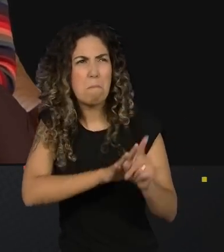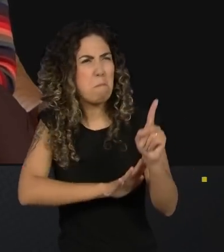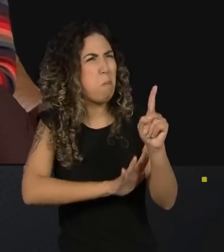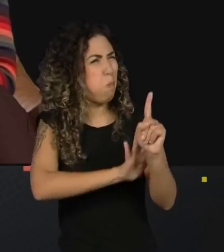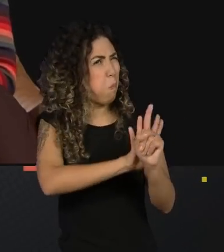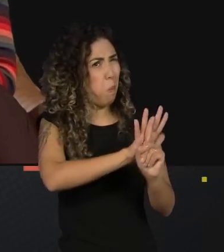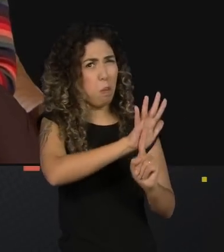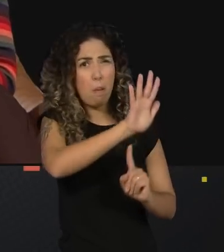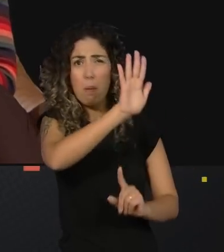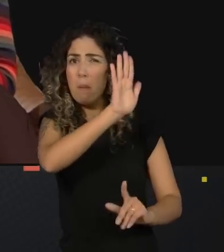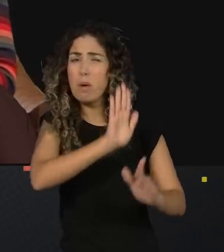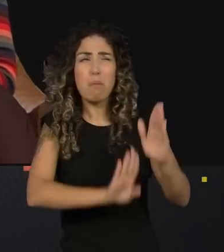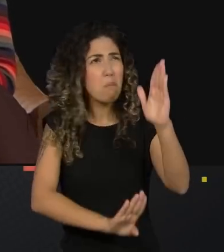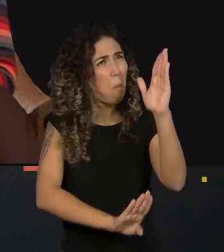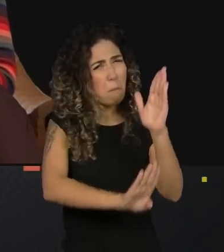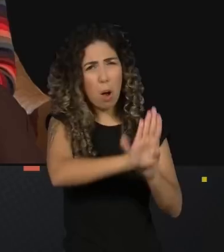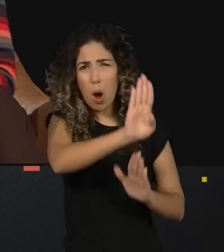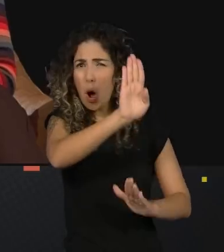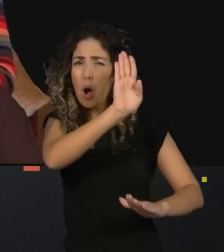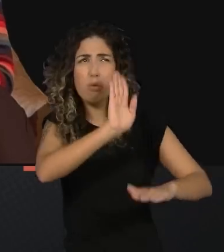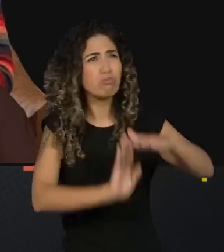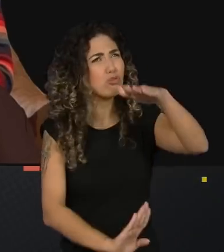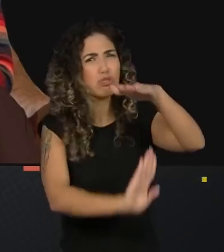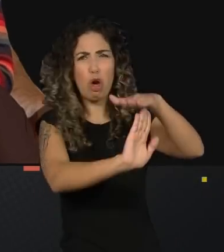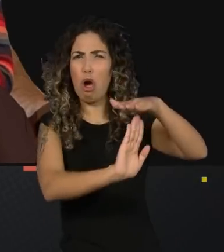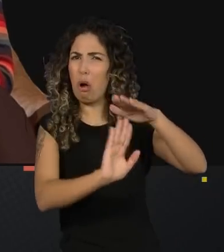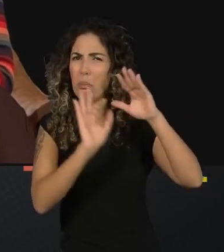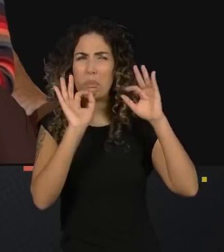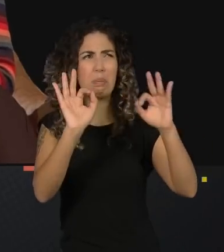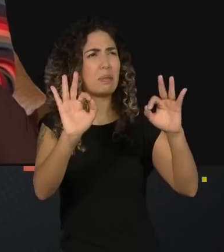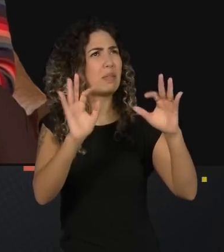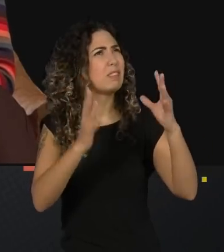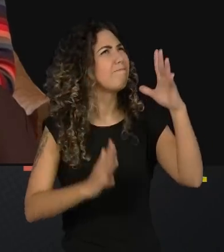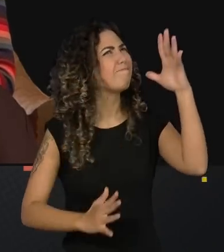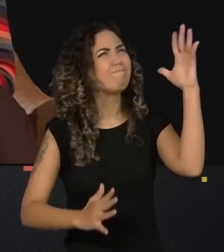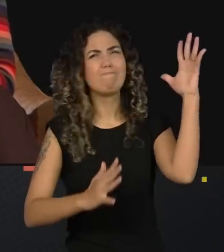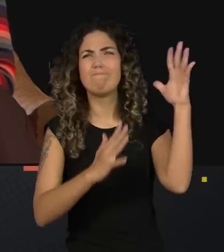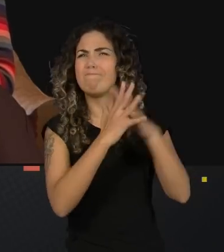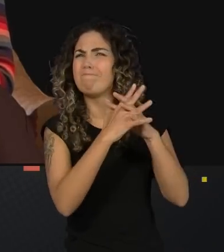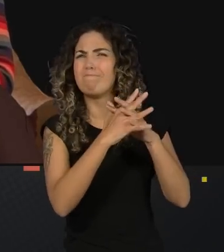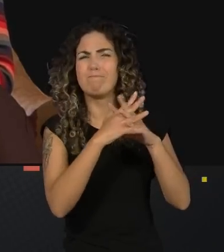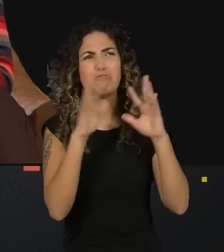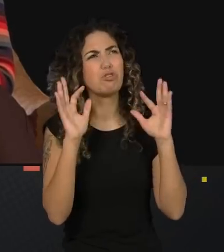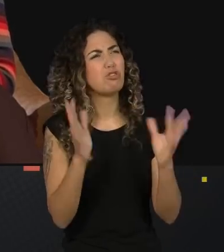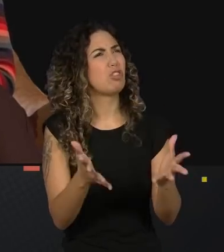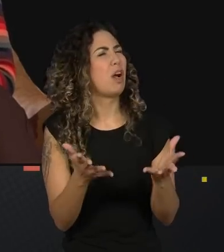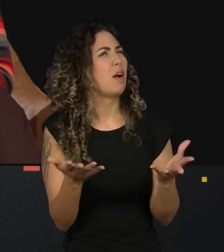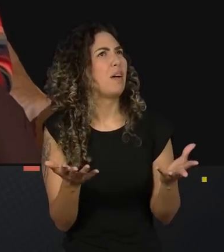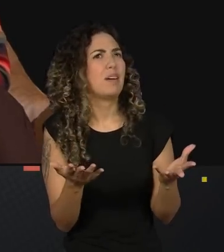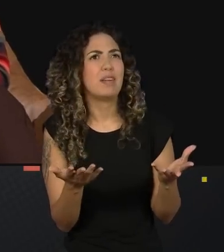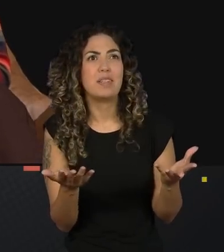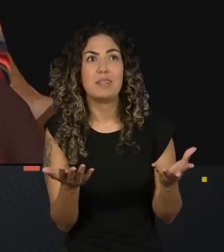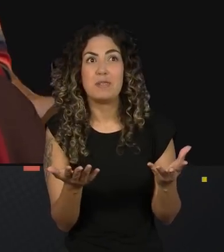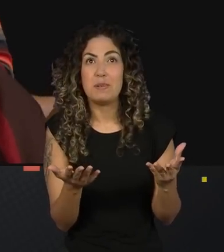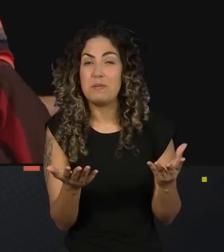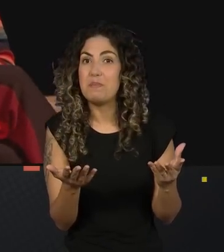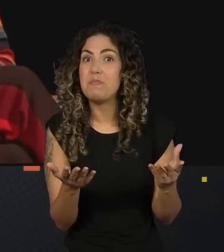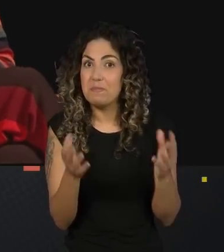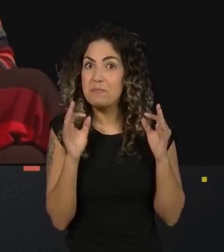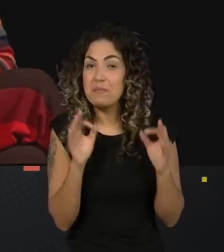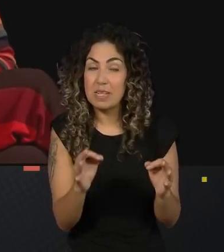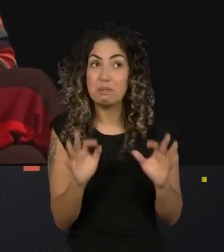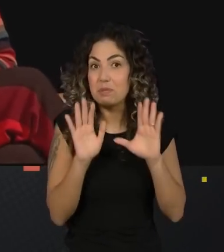pode alcançar como atriz. Nível óbvio. por conhecimento de